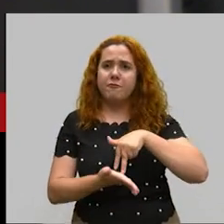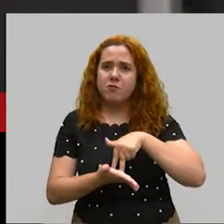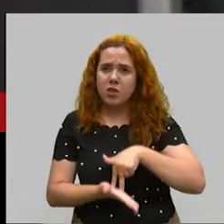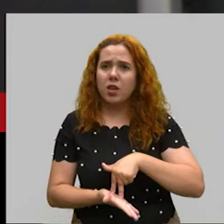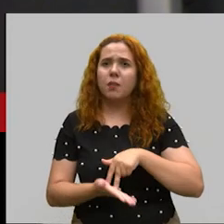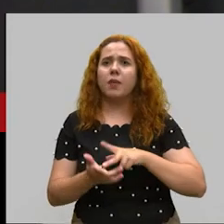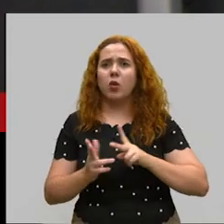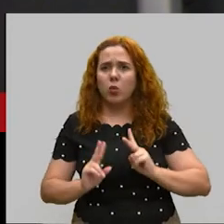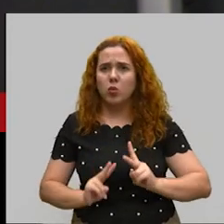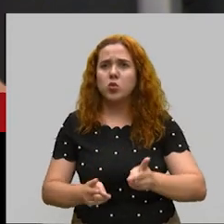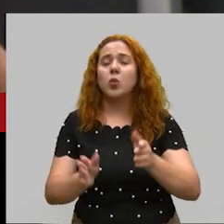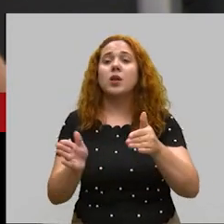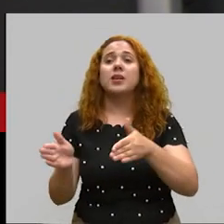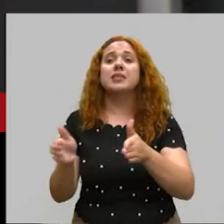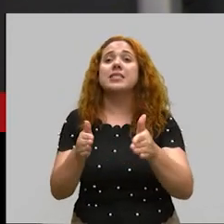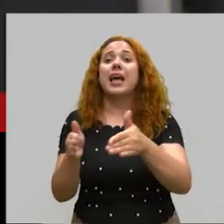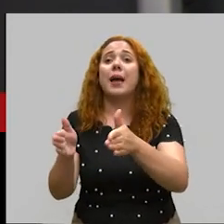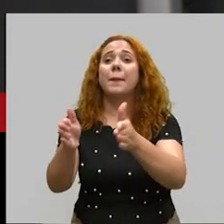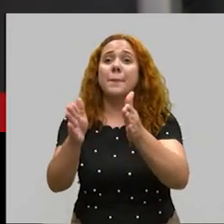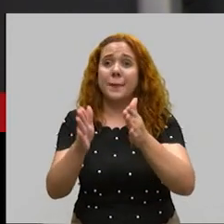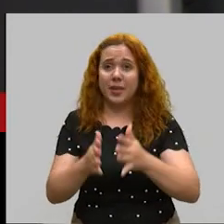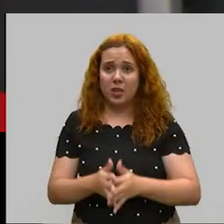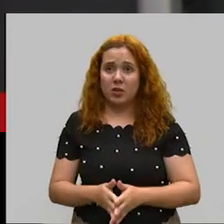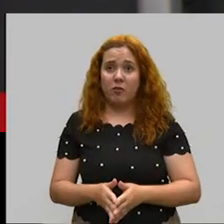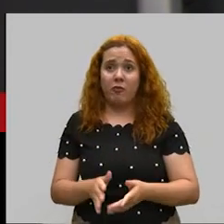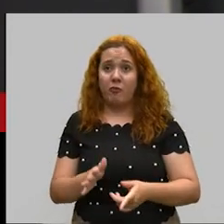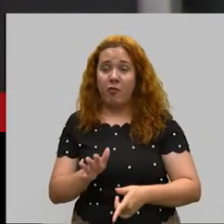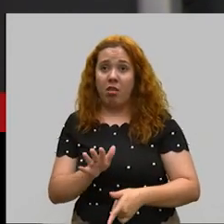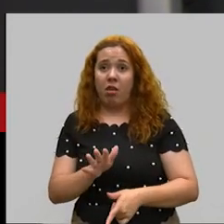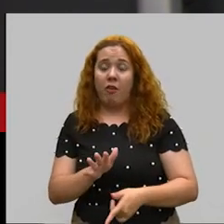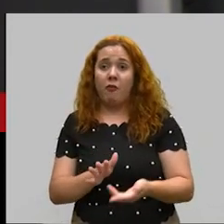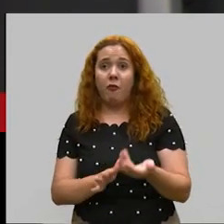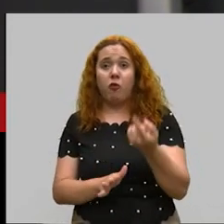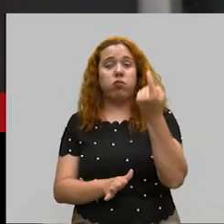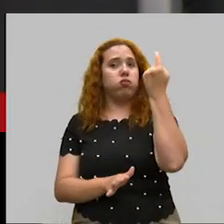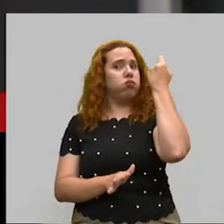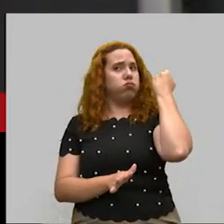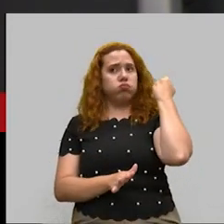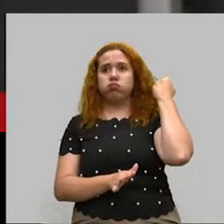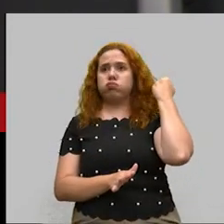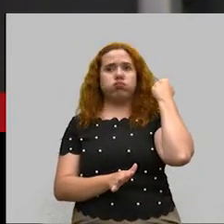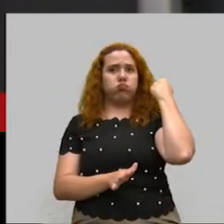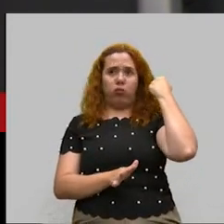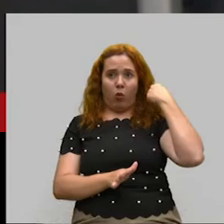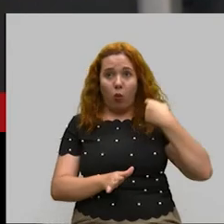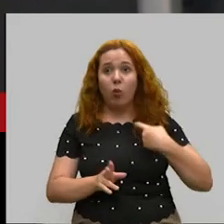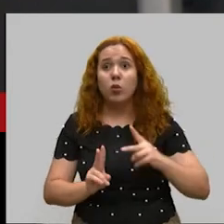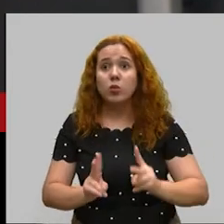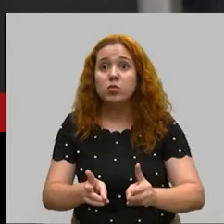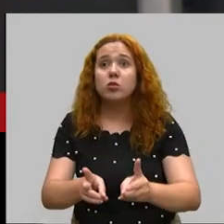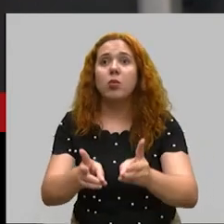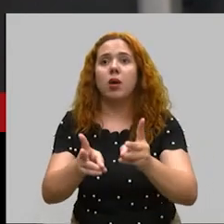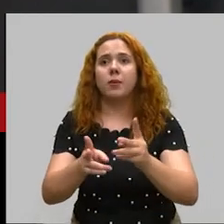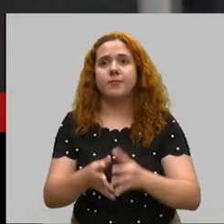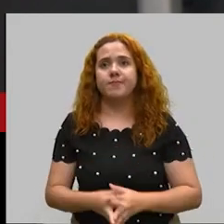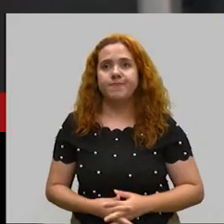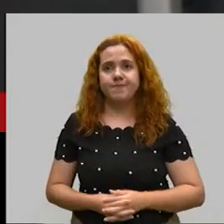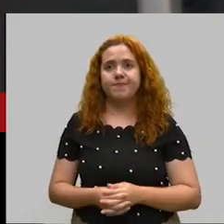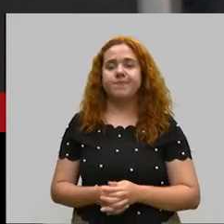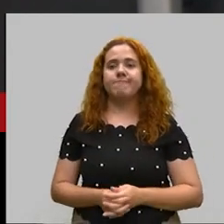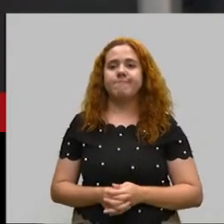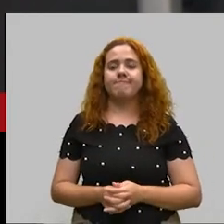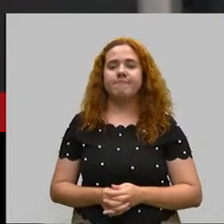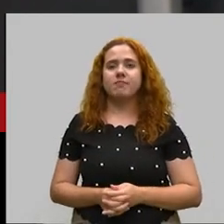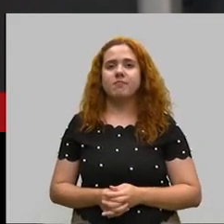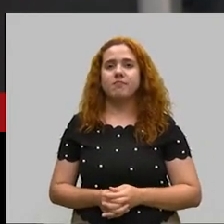continuar a nossa caminhada e não deixar retroceder nesse sentido eu queria trazer aqui eh